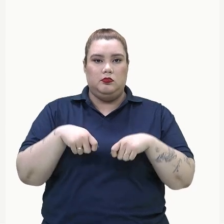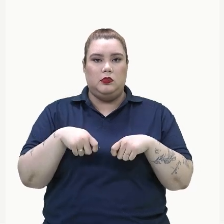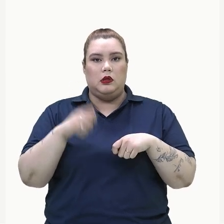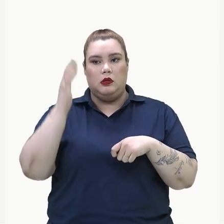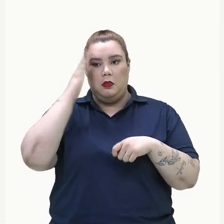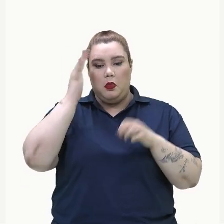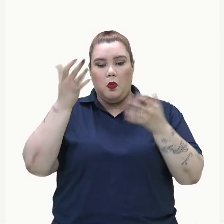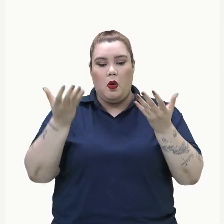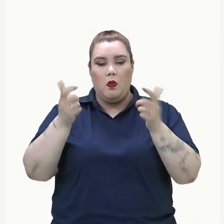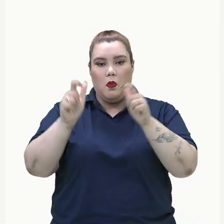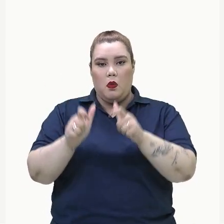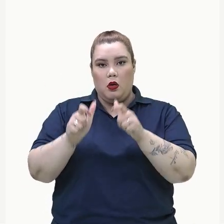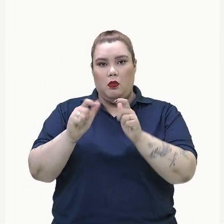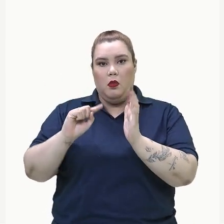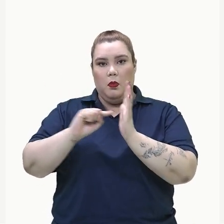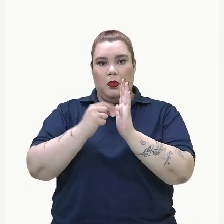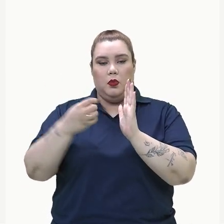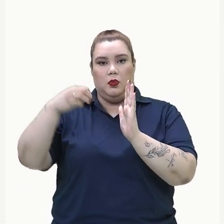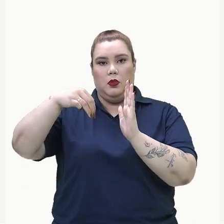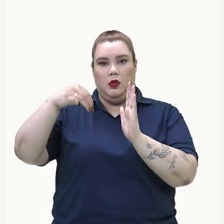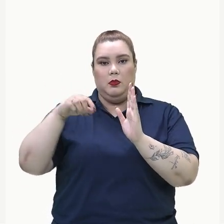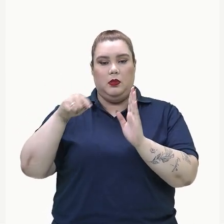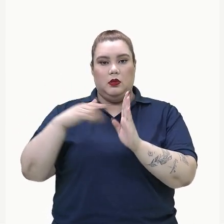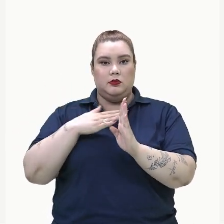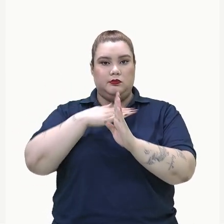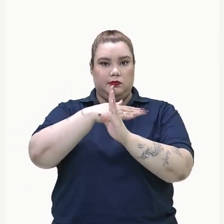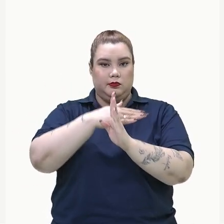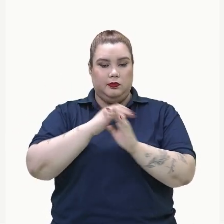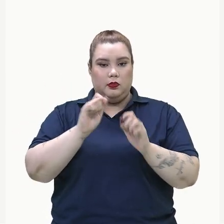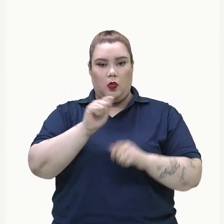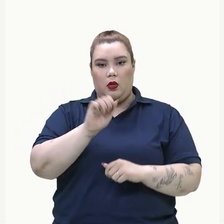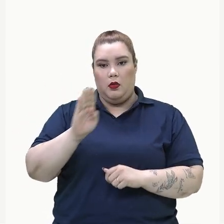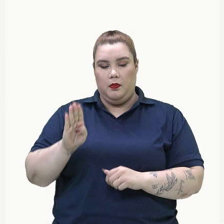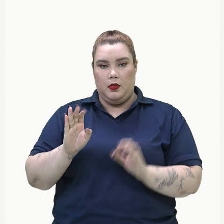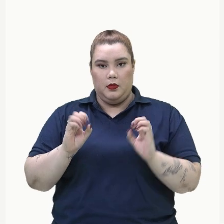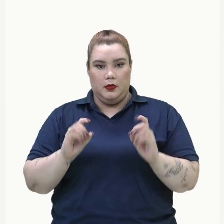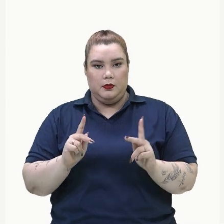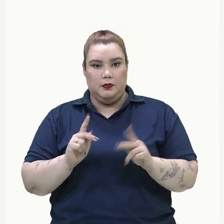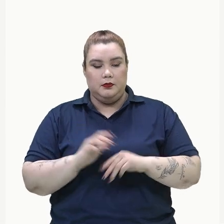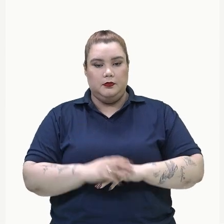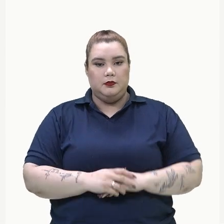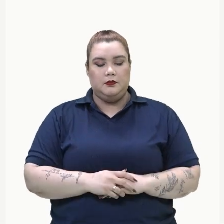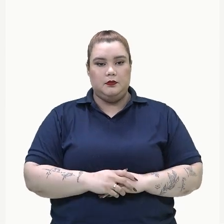de onde está localizado o ponto médio desse segmento aí AB, por exemplo, né?